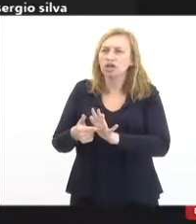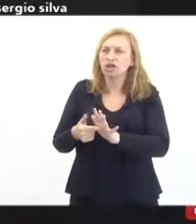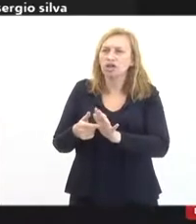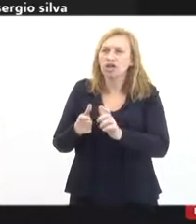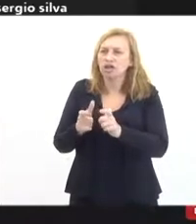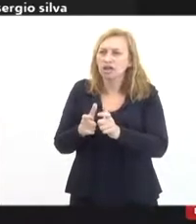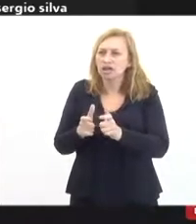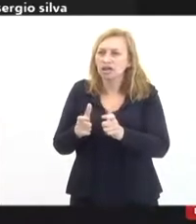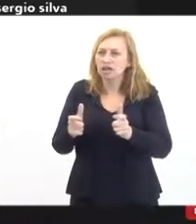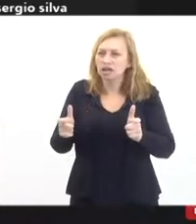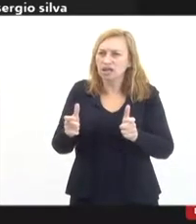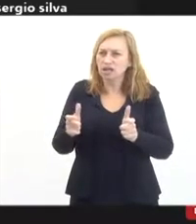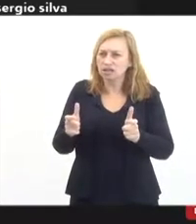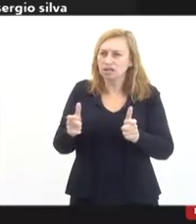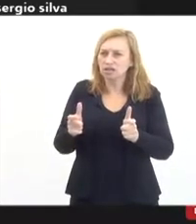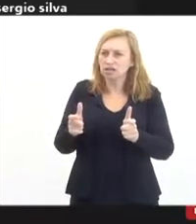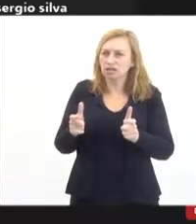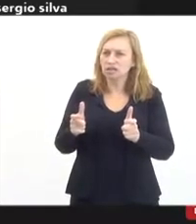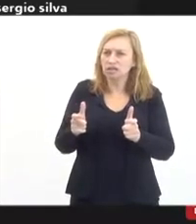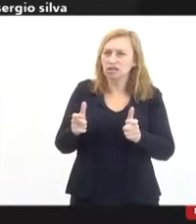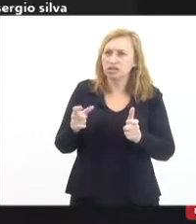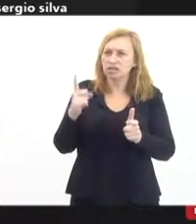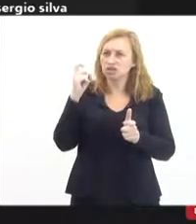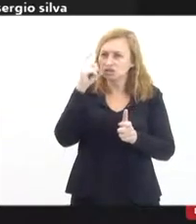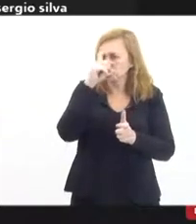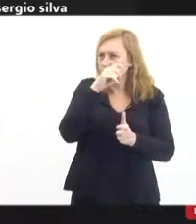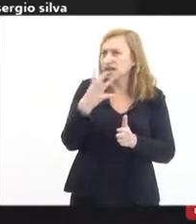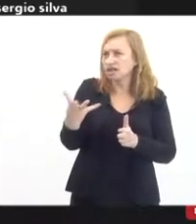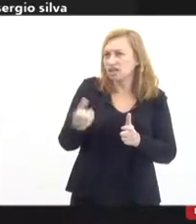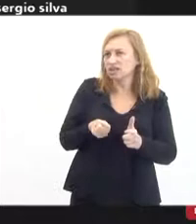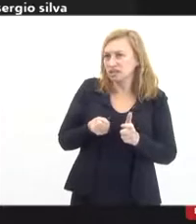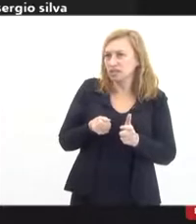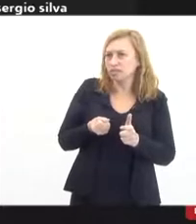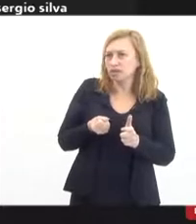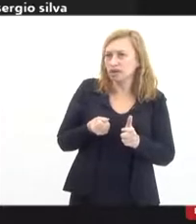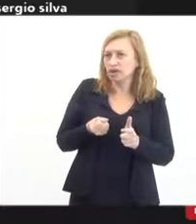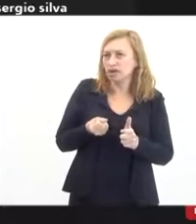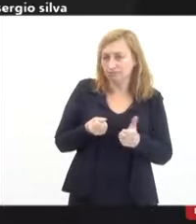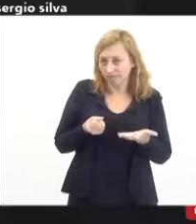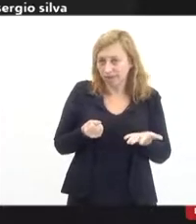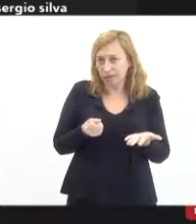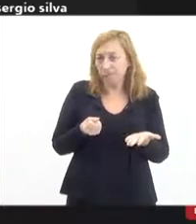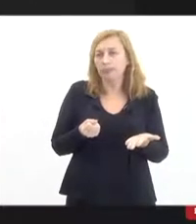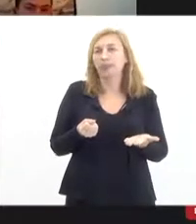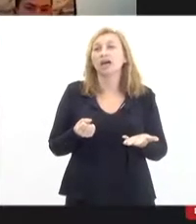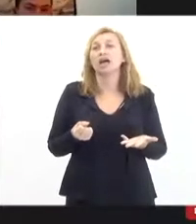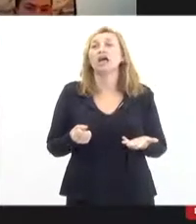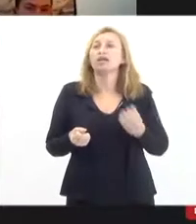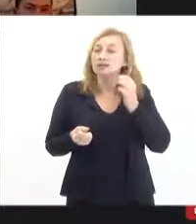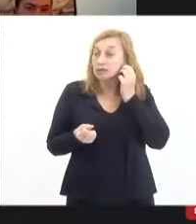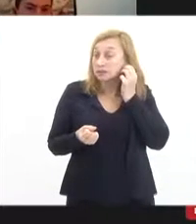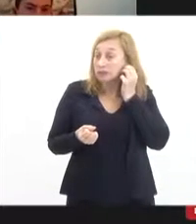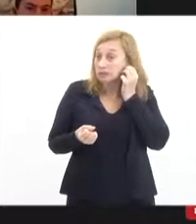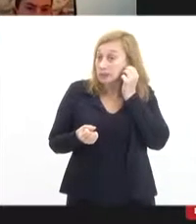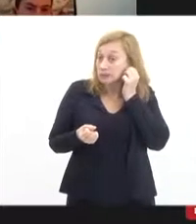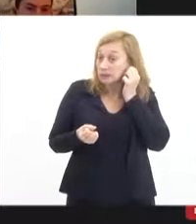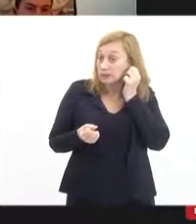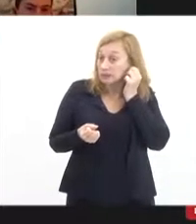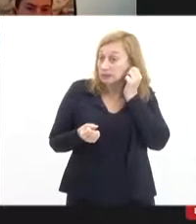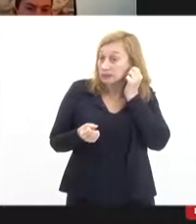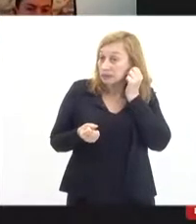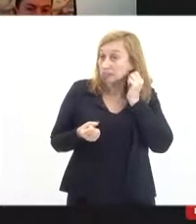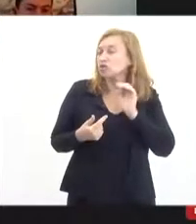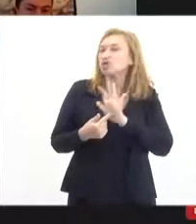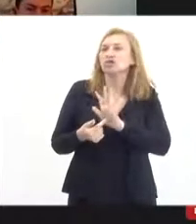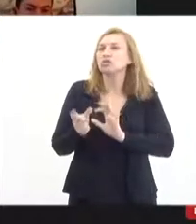e não lança aquilo que ela tem grande chance de ganhar. a posição é inversamente